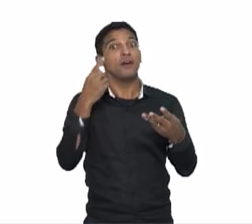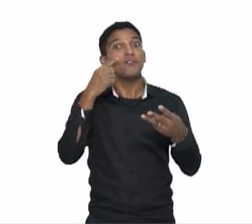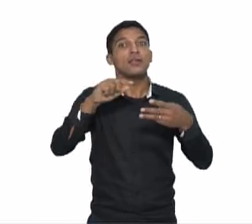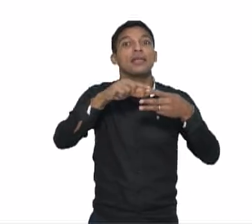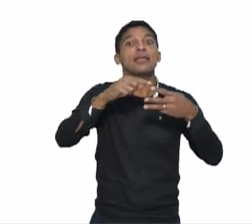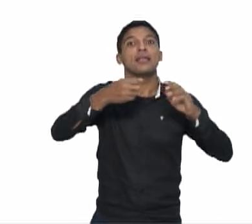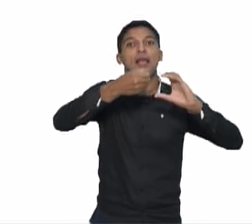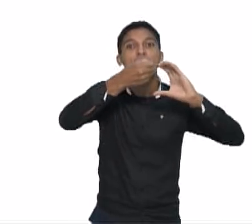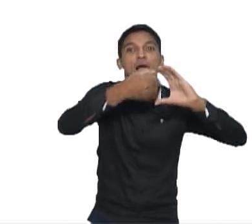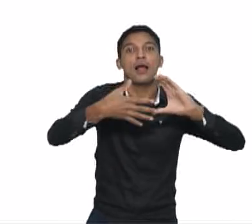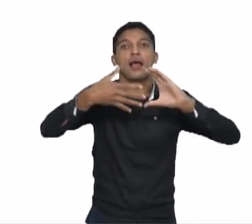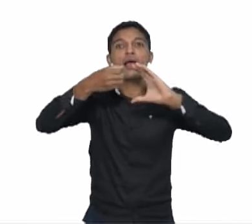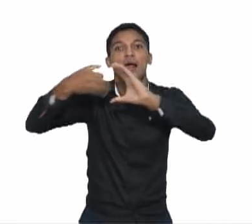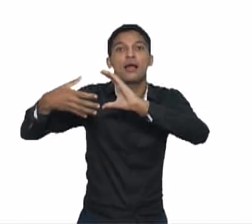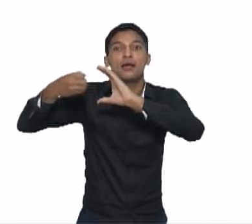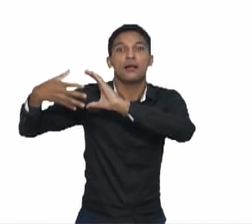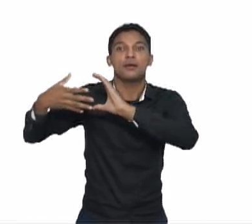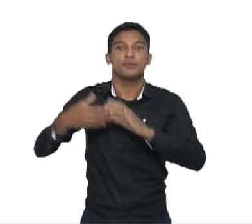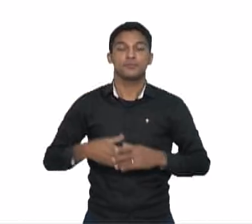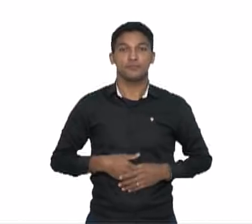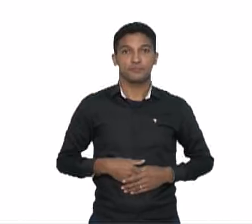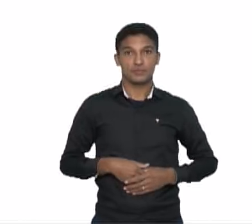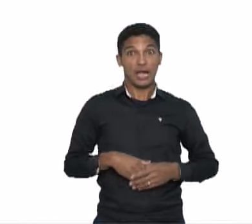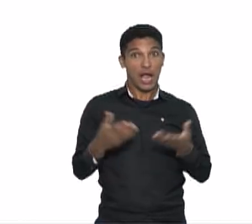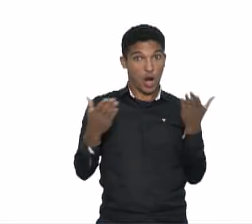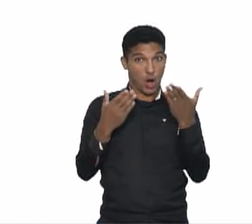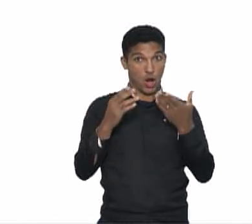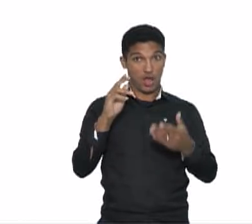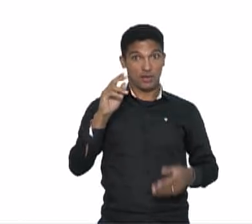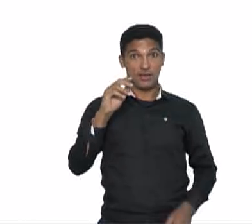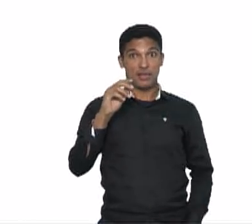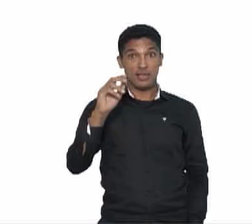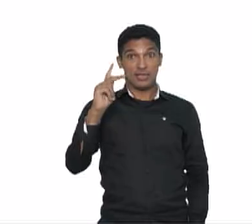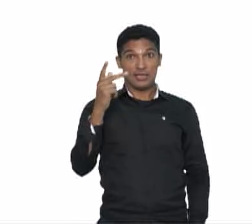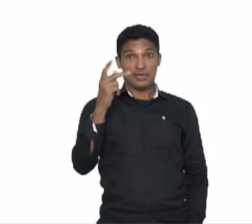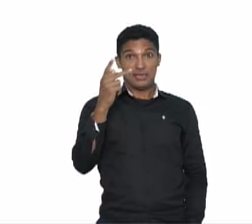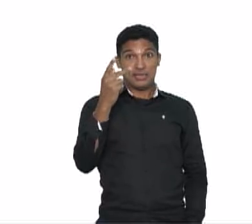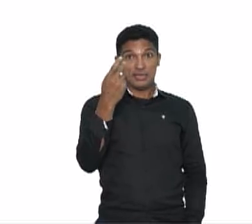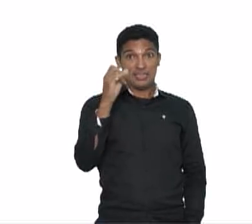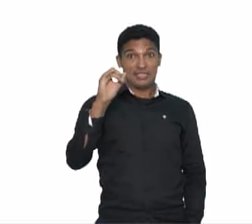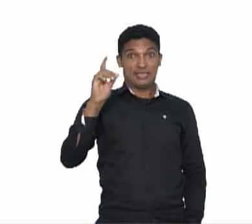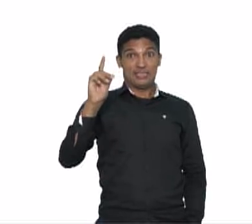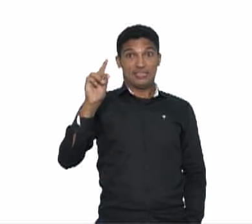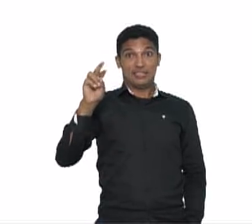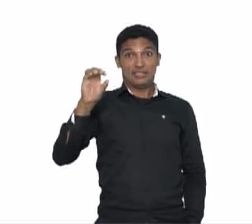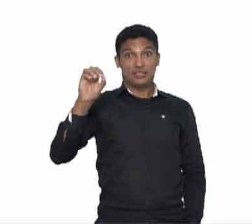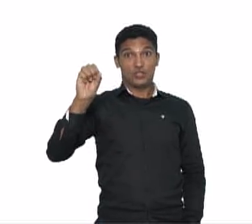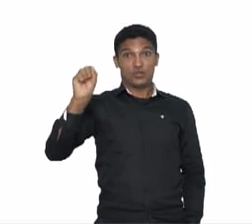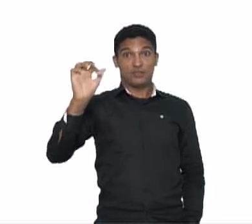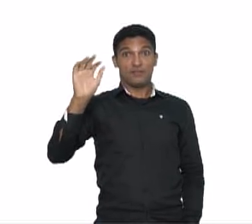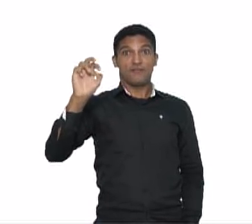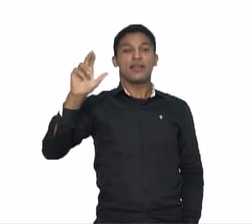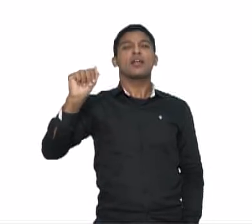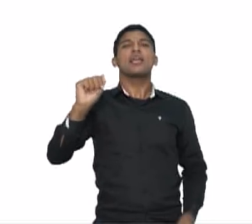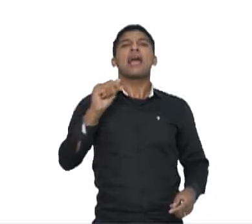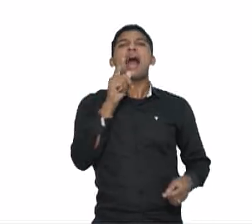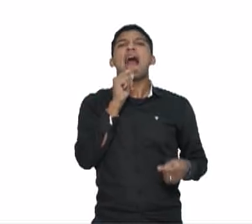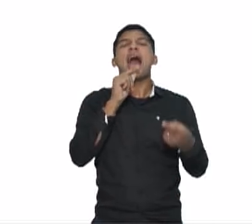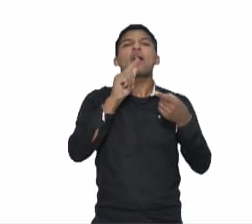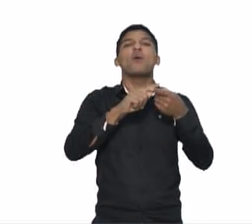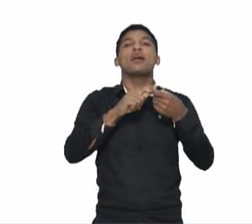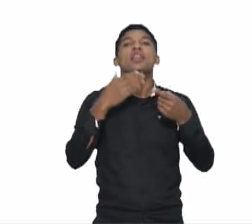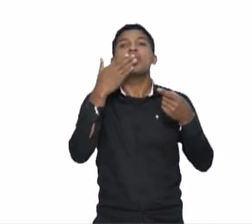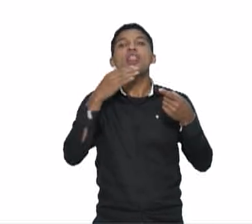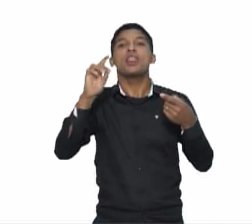Hidrosfera. Temos a água doce. Tem baixa concentração de sal, sendo encontrada